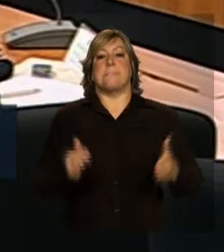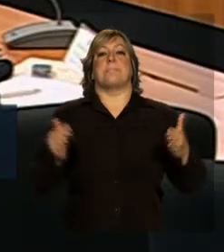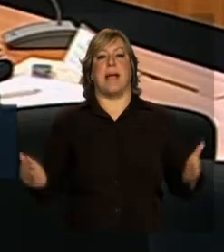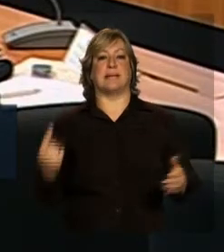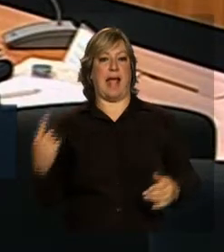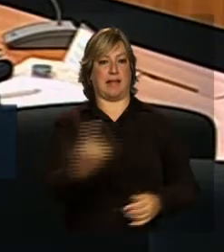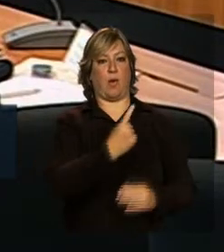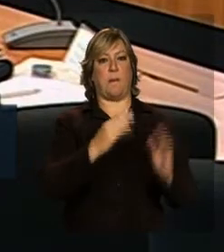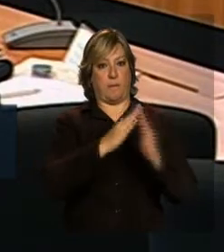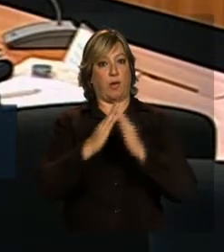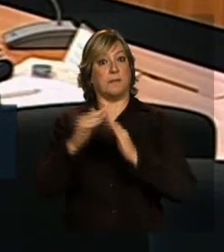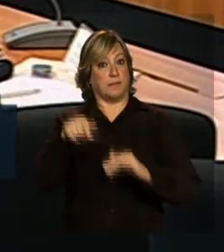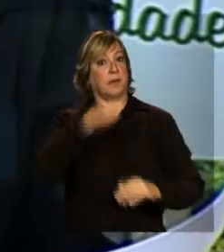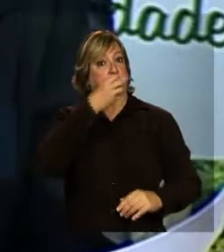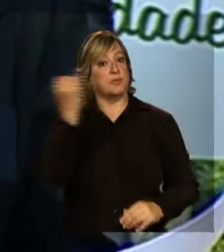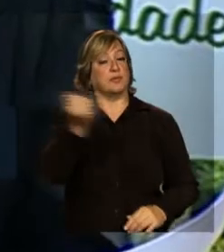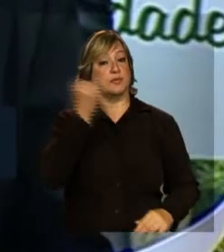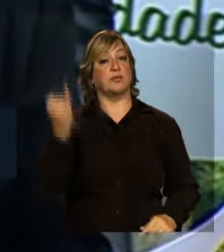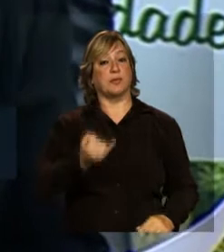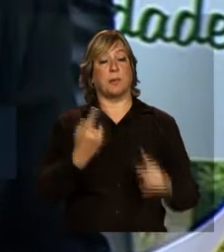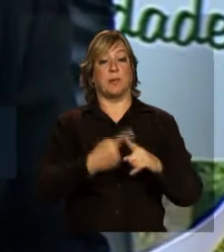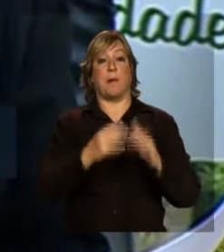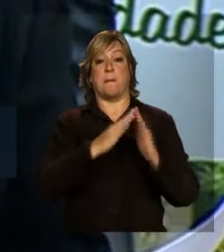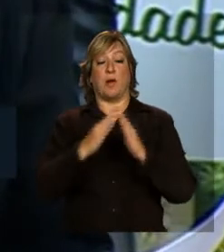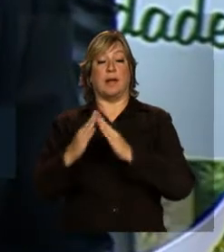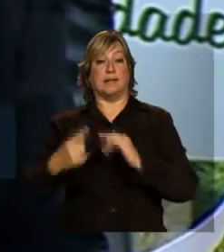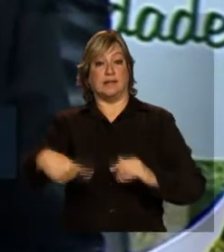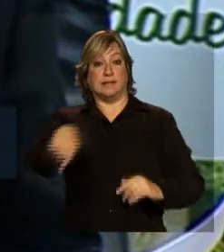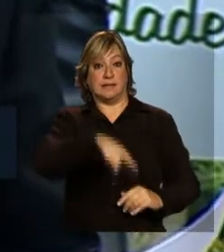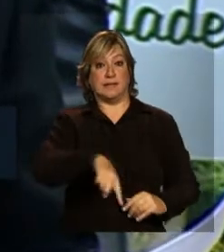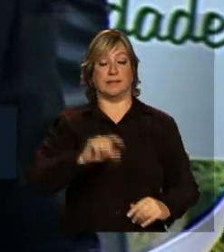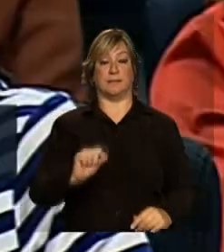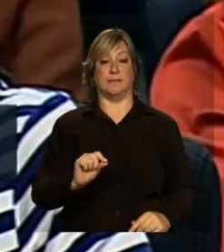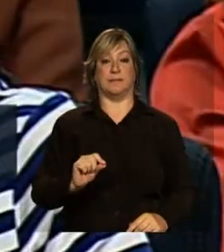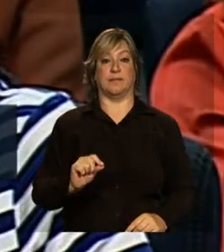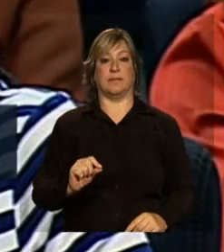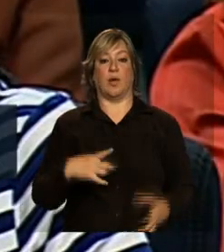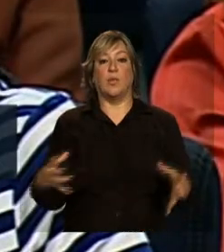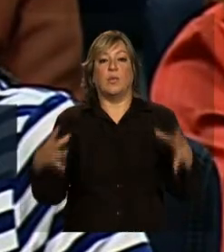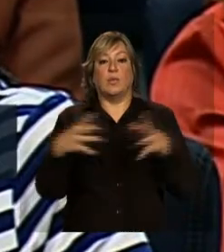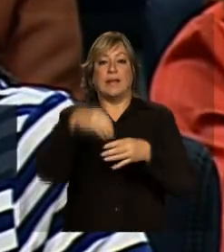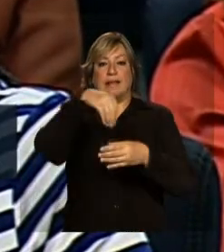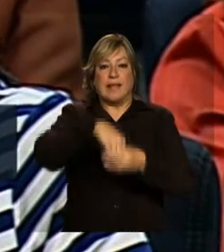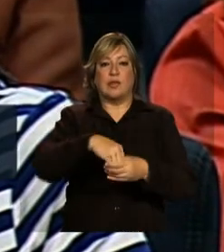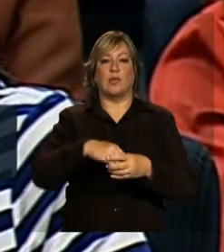uma das moradias, o que é significativo em moradias, enfim, residenciais, em conjuntos